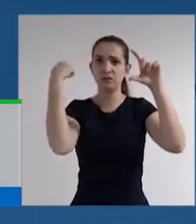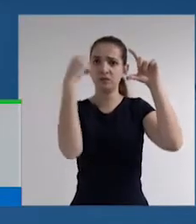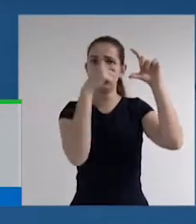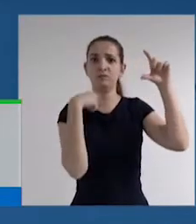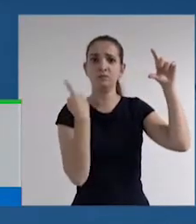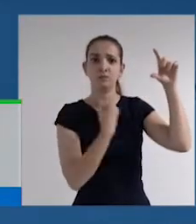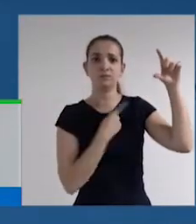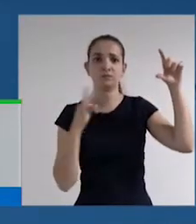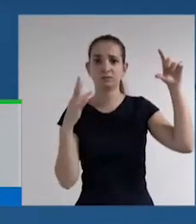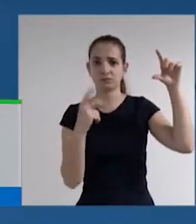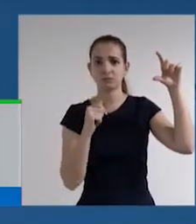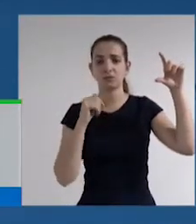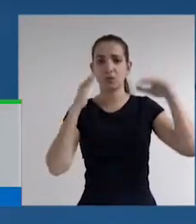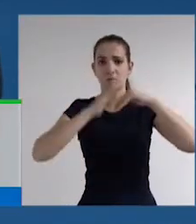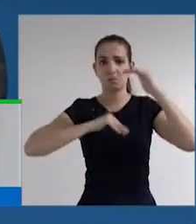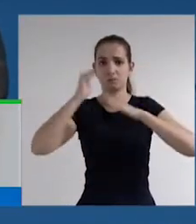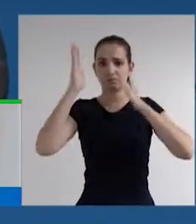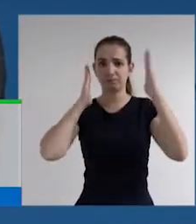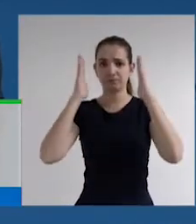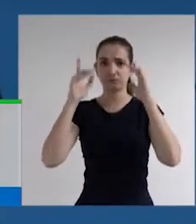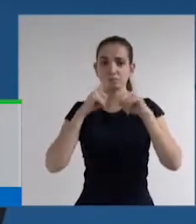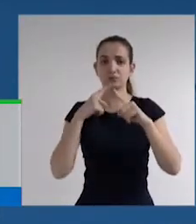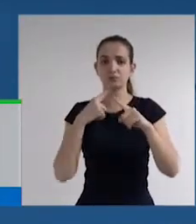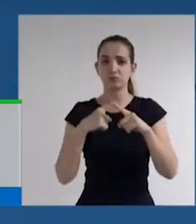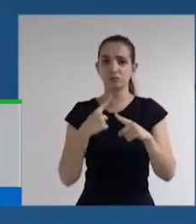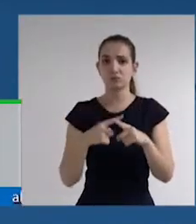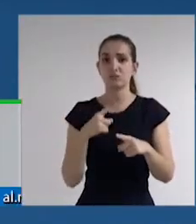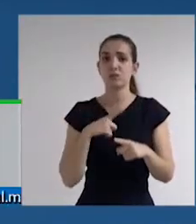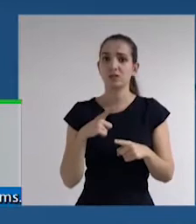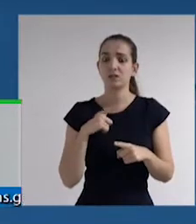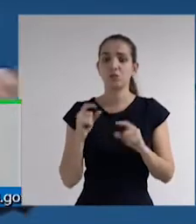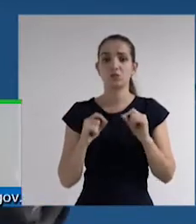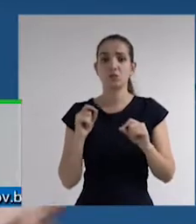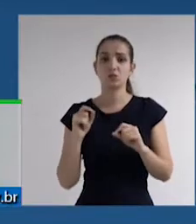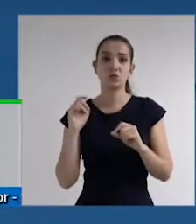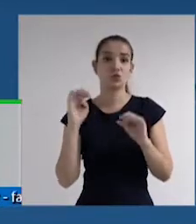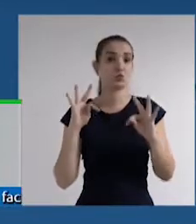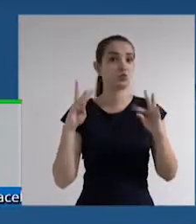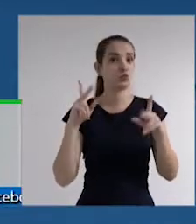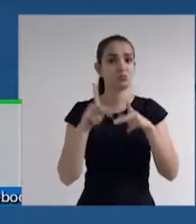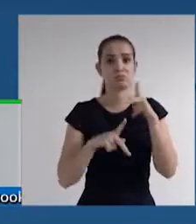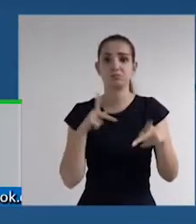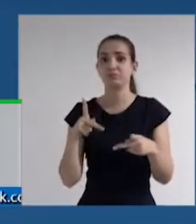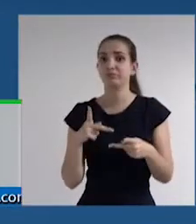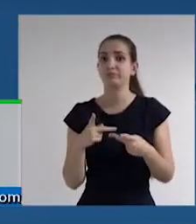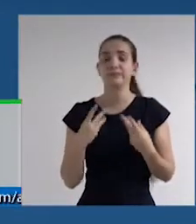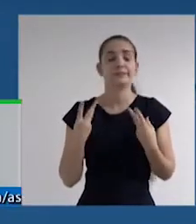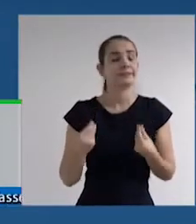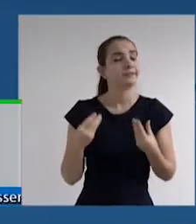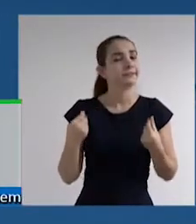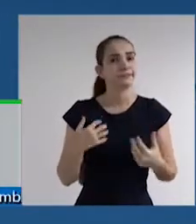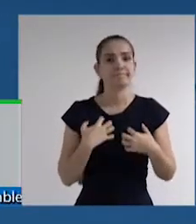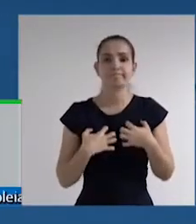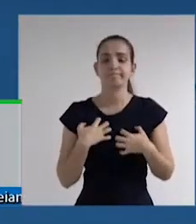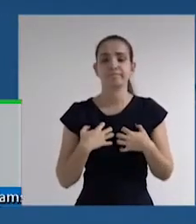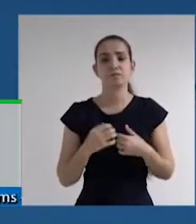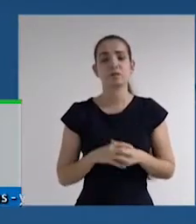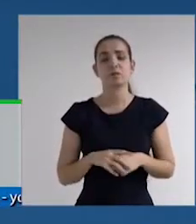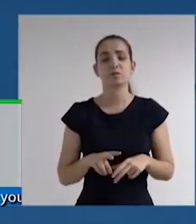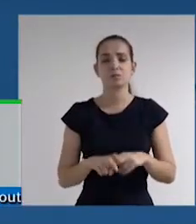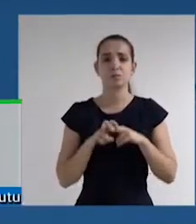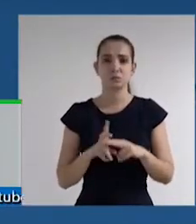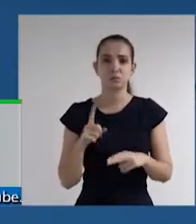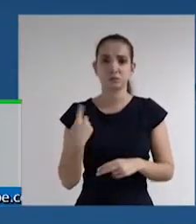somos caminhoneiros", porque existe, de fato, uma insatisfação generalizada. Agora, nós precisamos